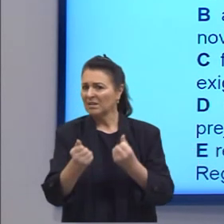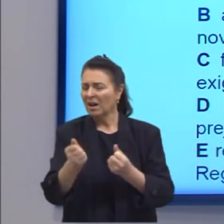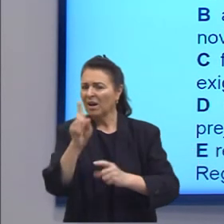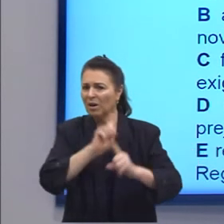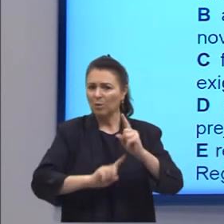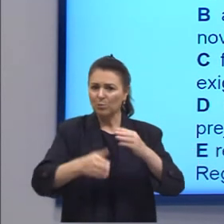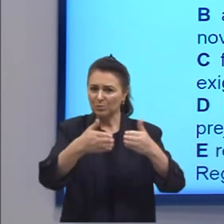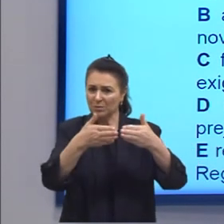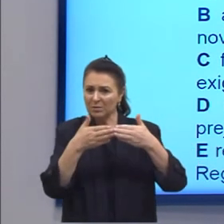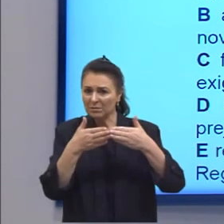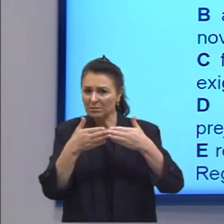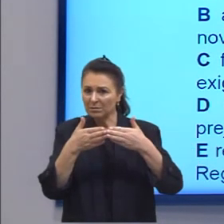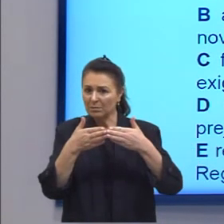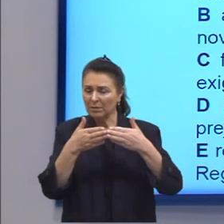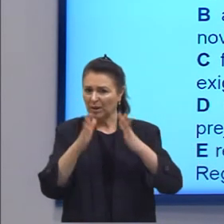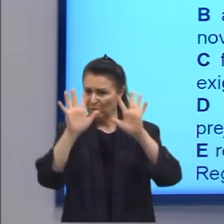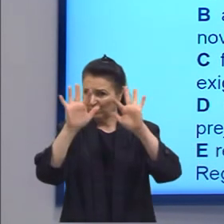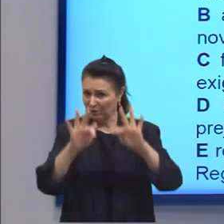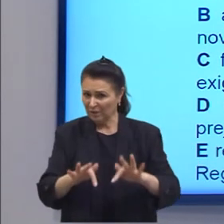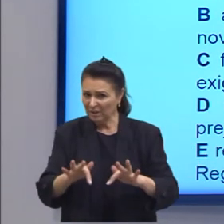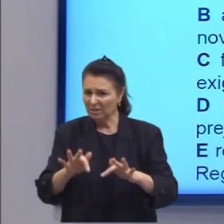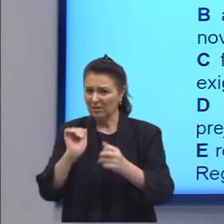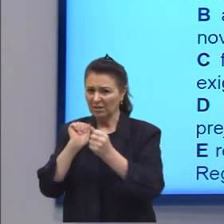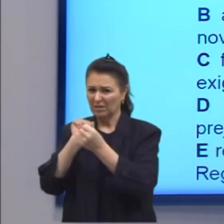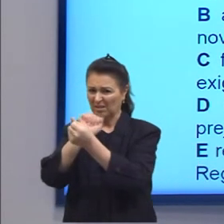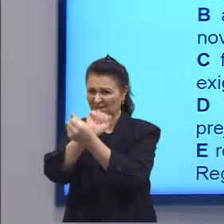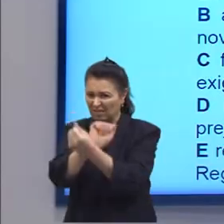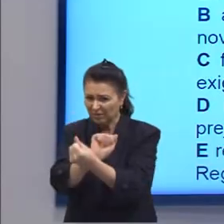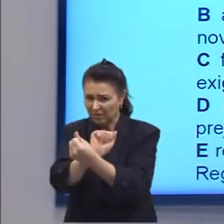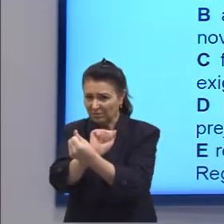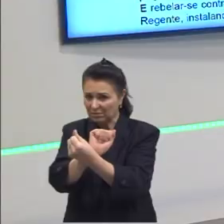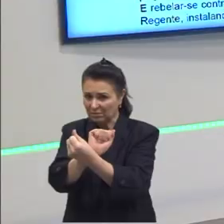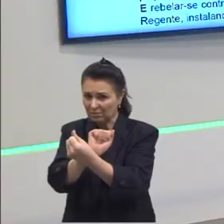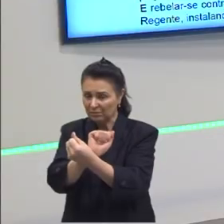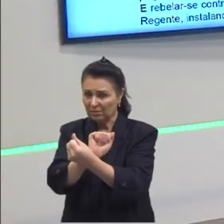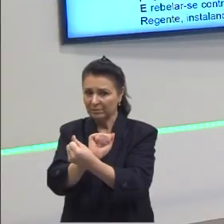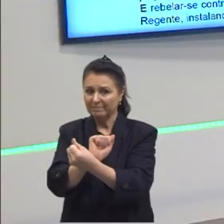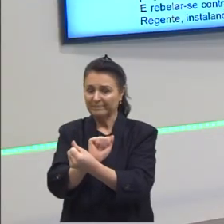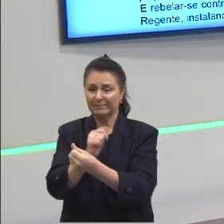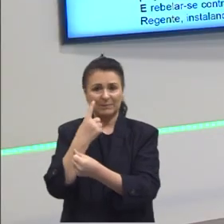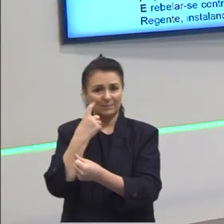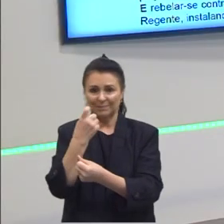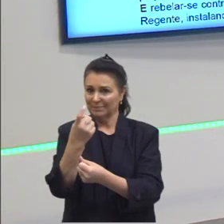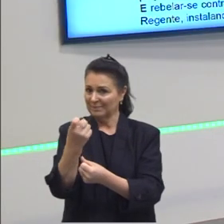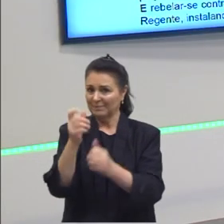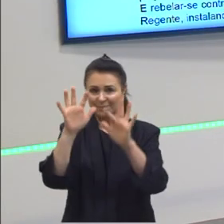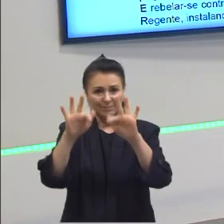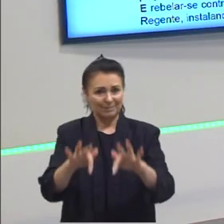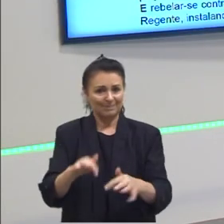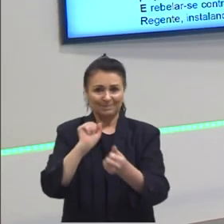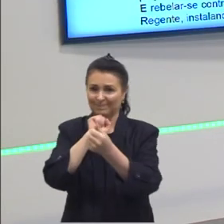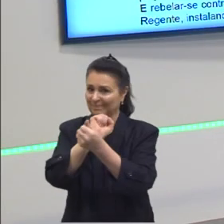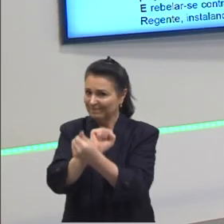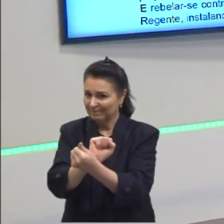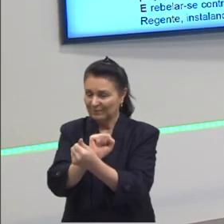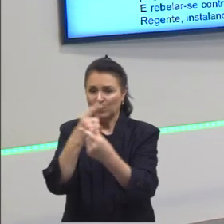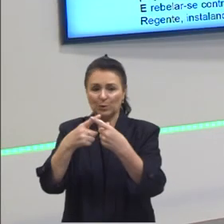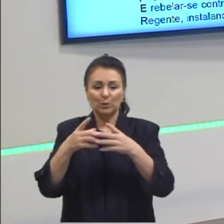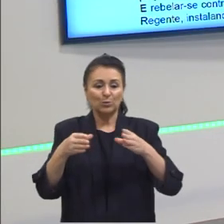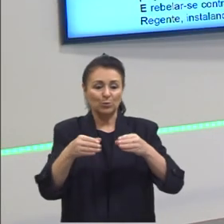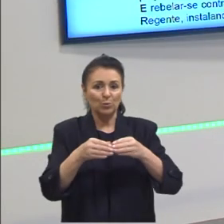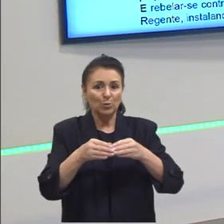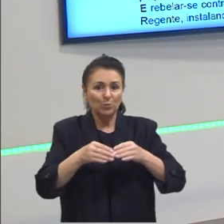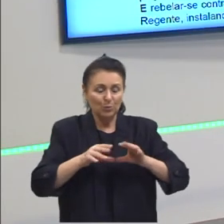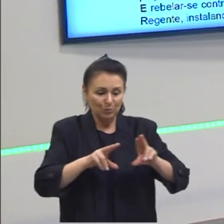acabar com a escravidão e eles não estão interessados em acabar com a escravidão porque esses grupos nesses